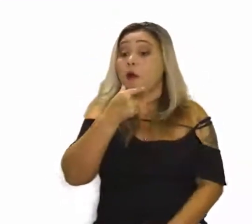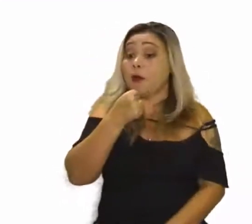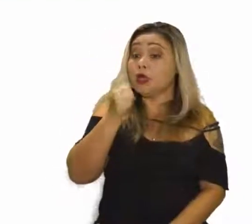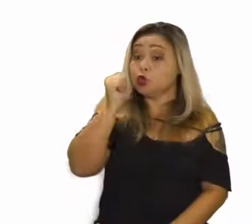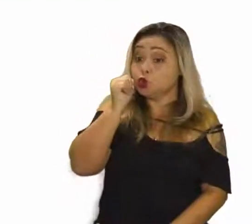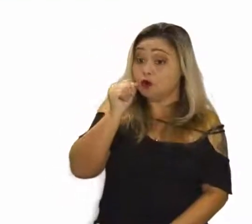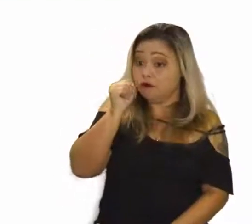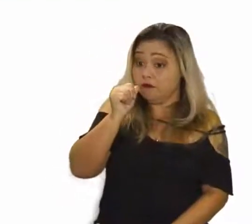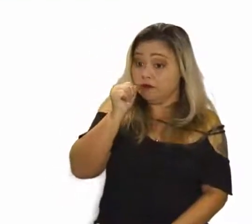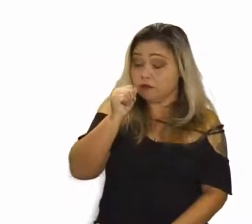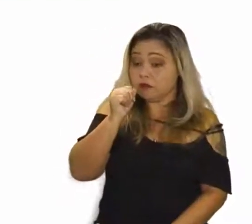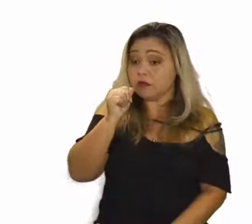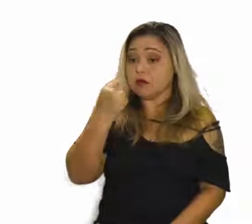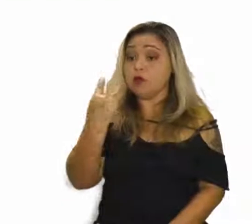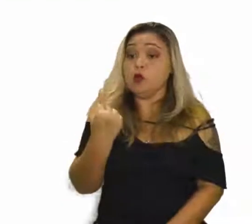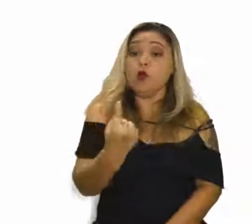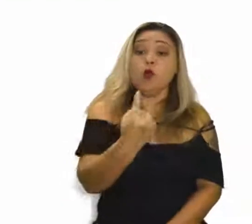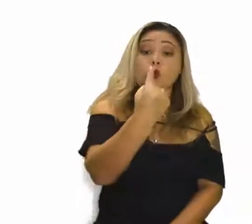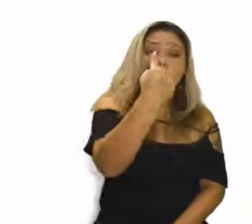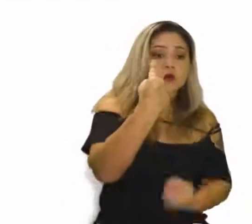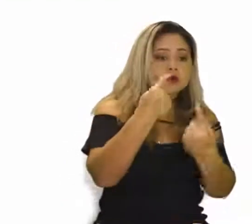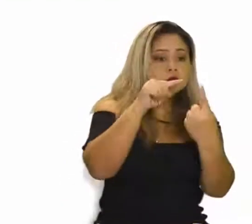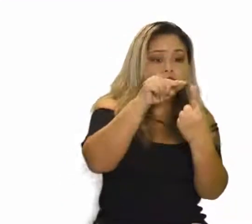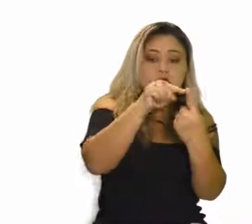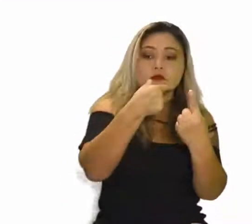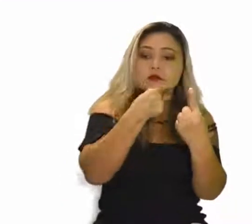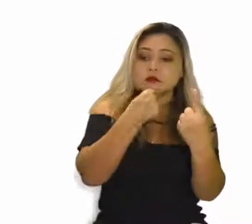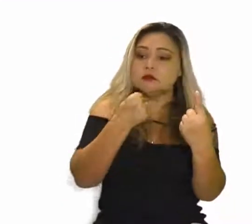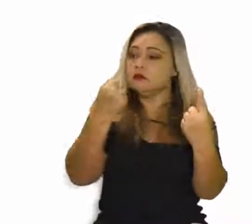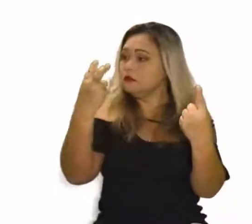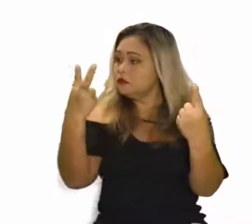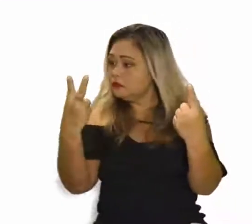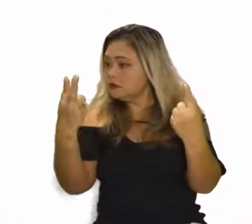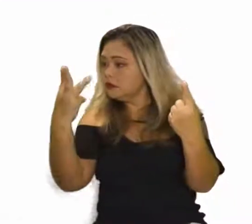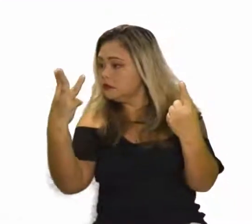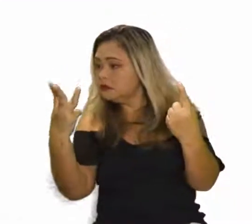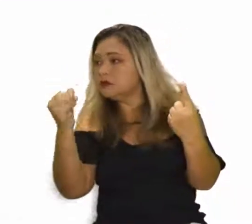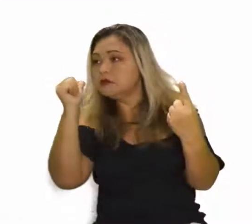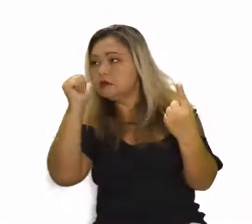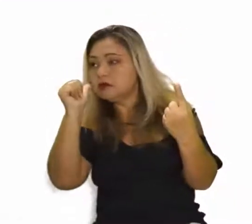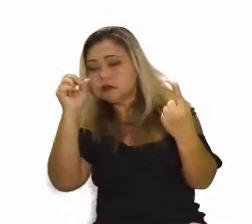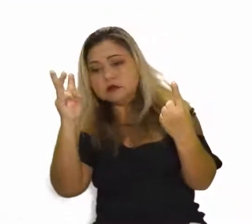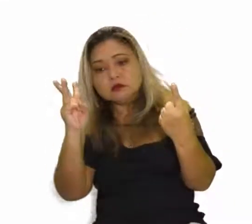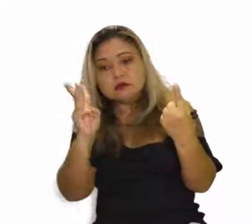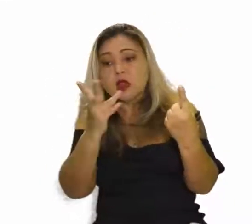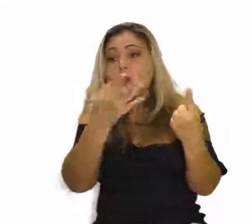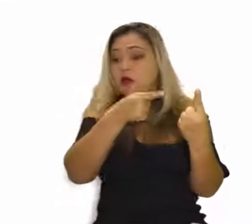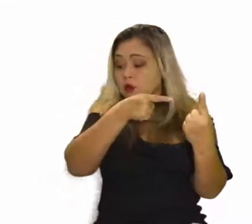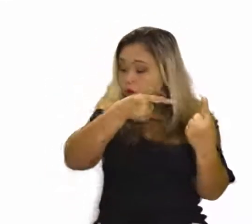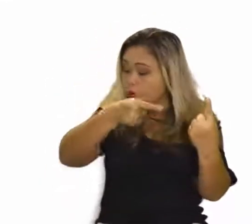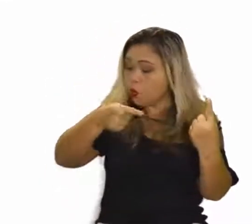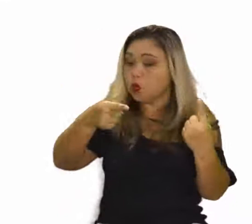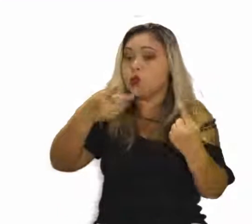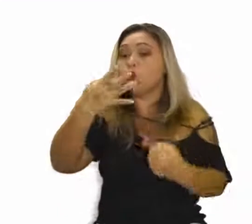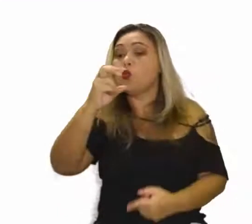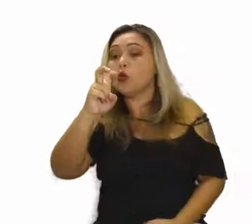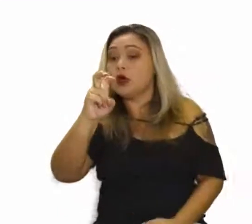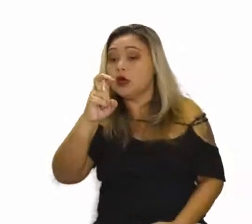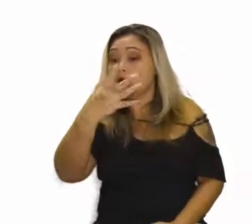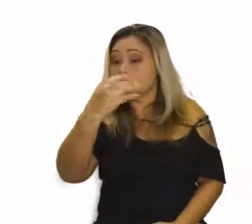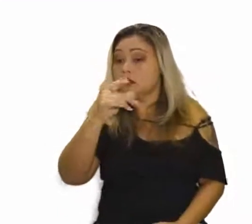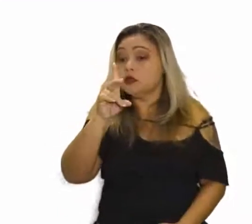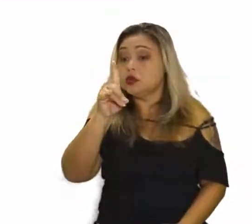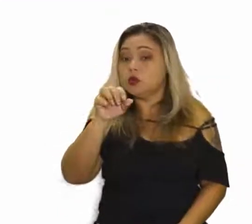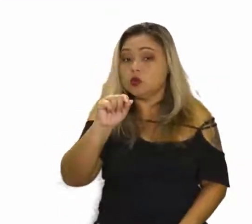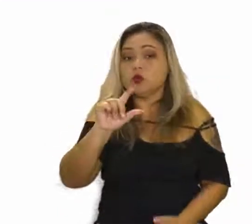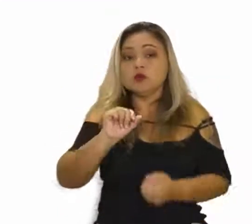fêmeas com relação um macho para 2 ou 3 fêmeas aos 45 dias. Se dá o início da